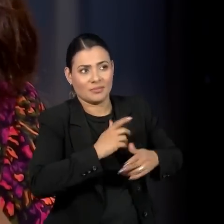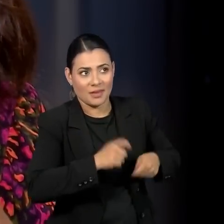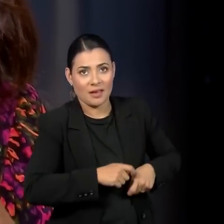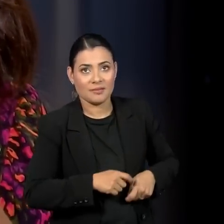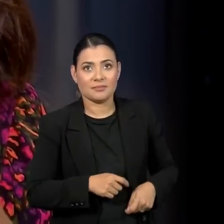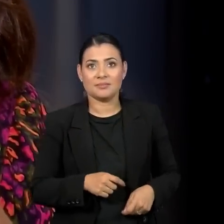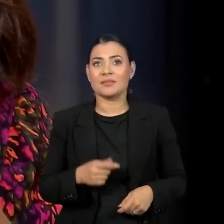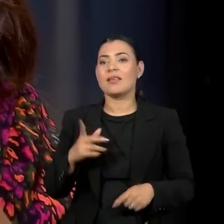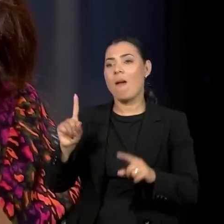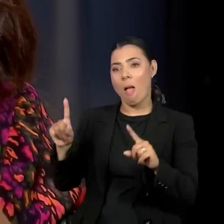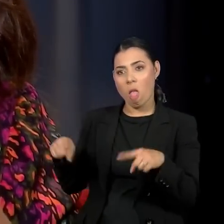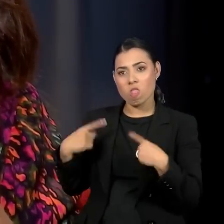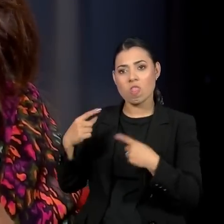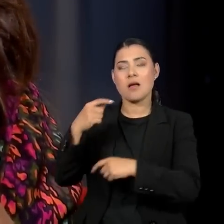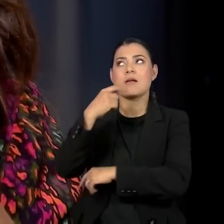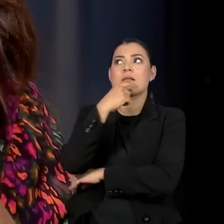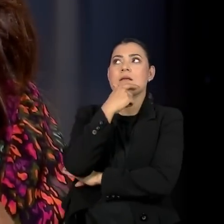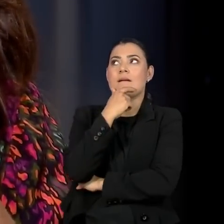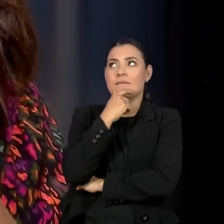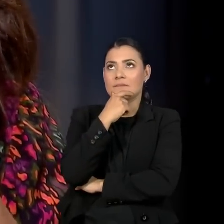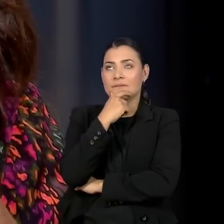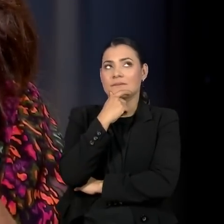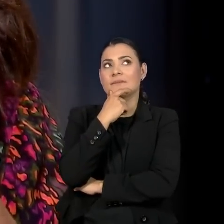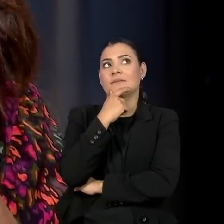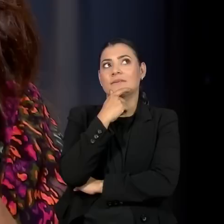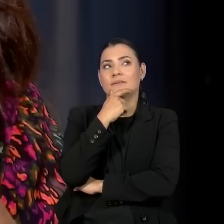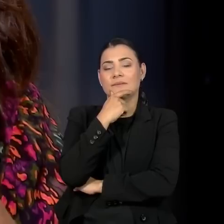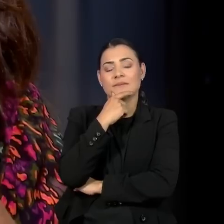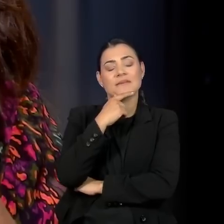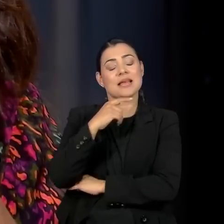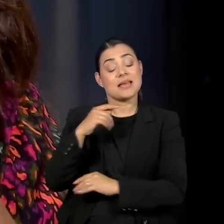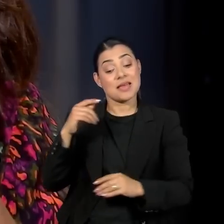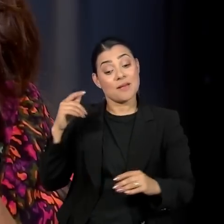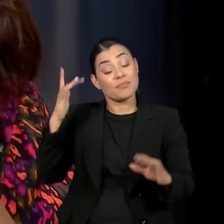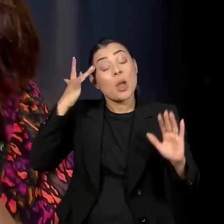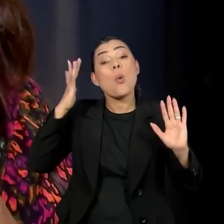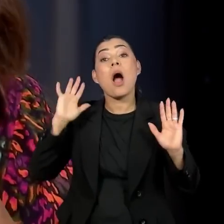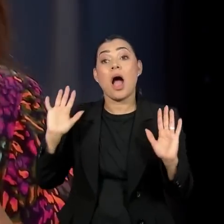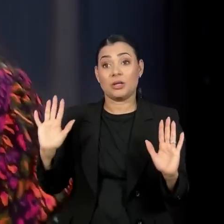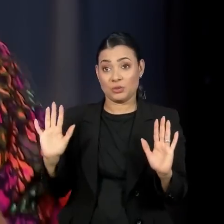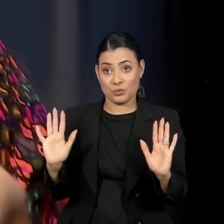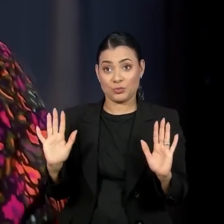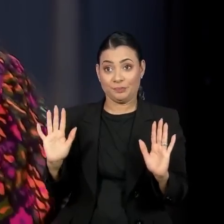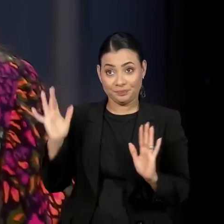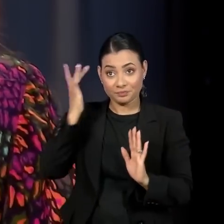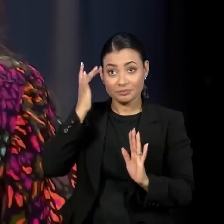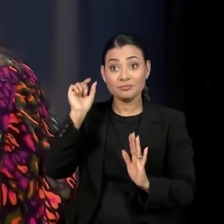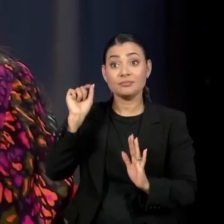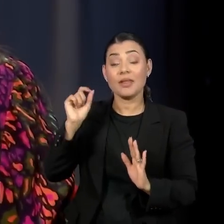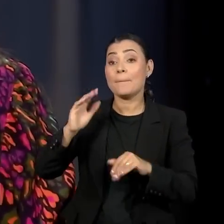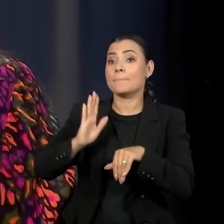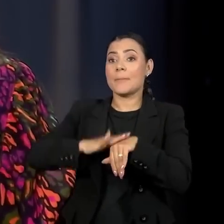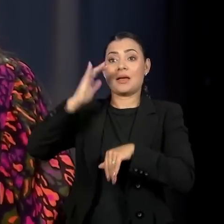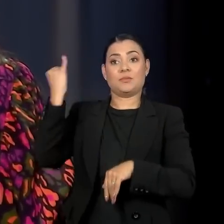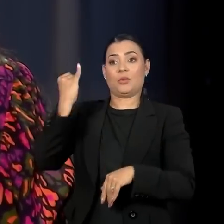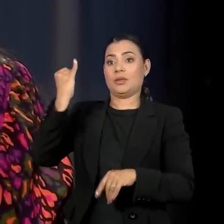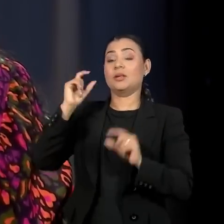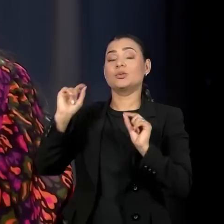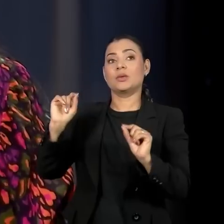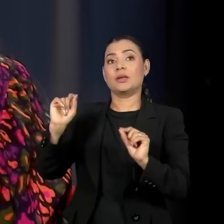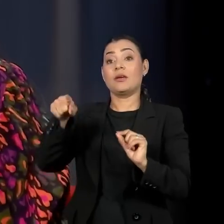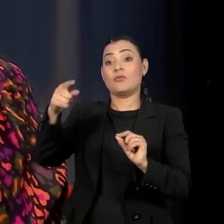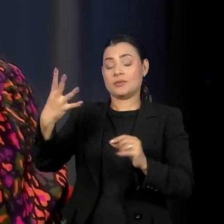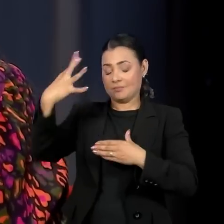É para provocar, né? Eu acho que assim, o mais importante é você